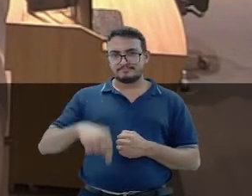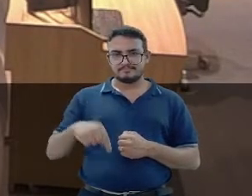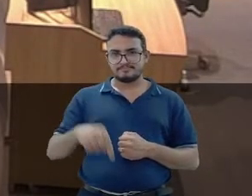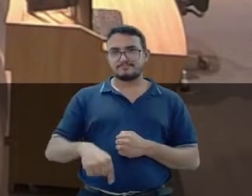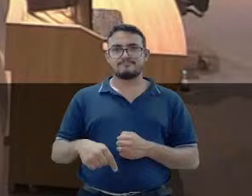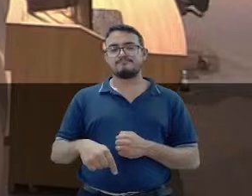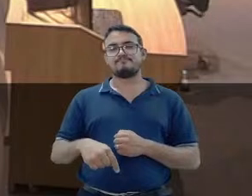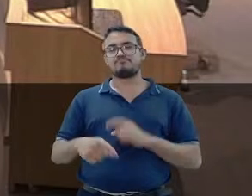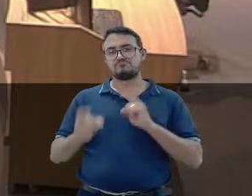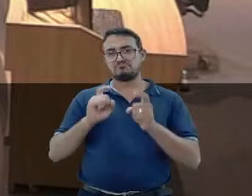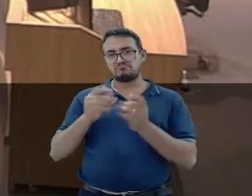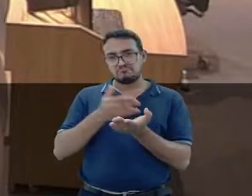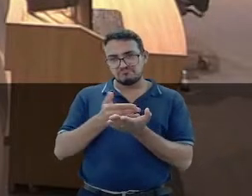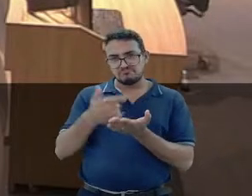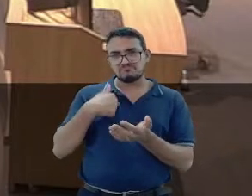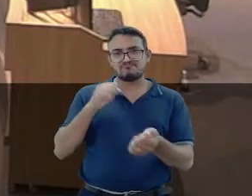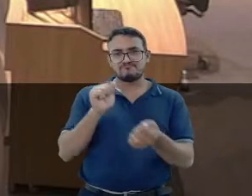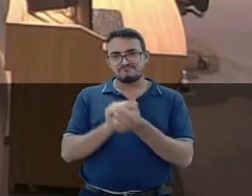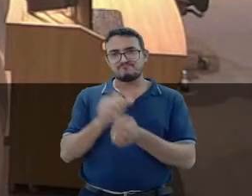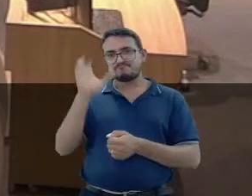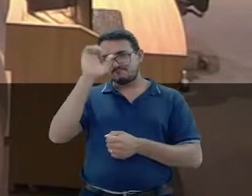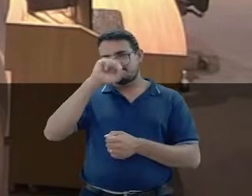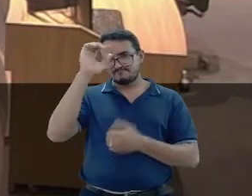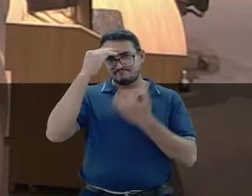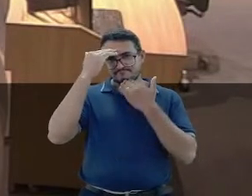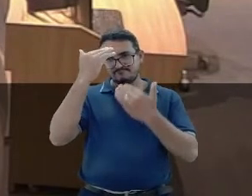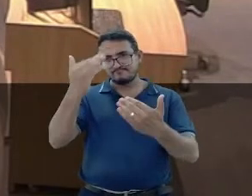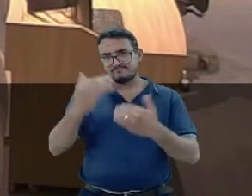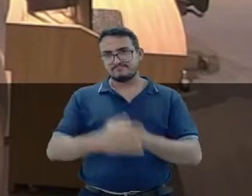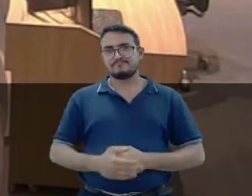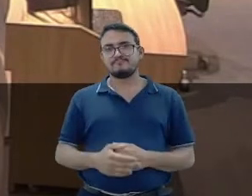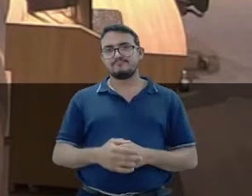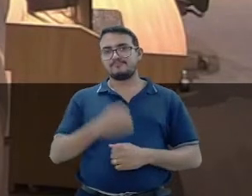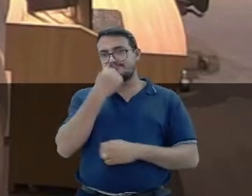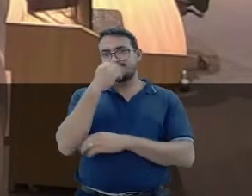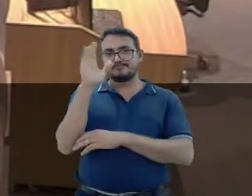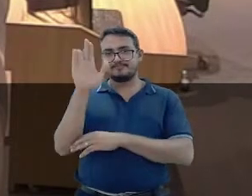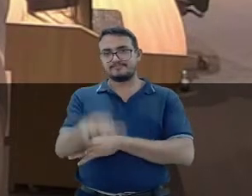Vossa Excelência. Muito obrigado. Obrigado, doutor Fernando. Boa tarde, professor.